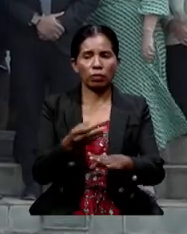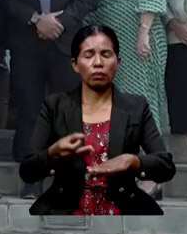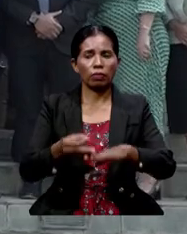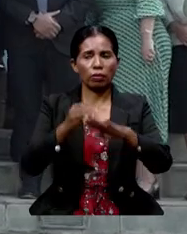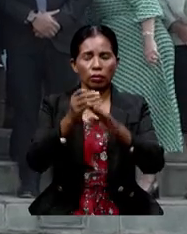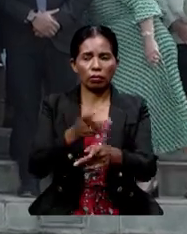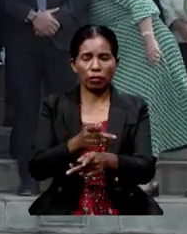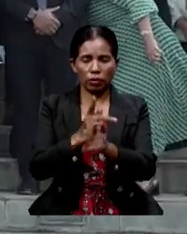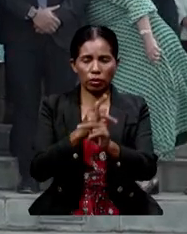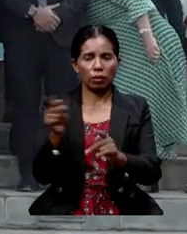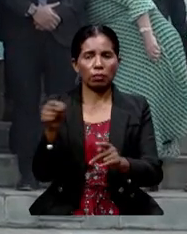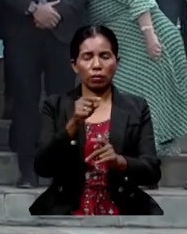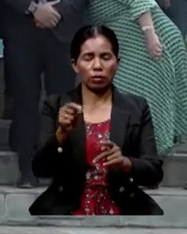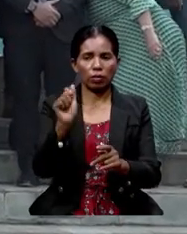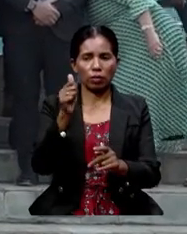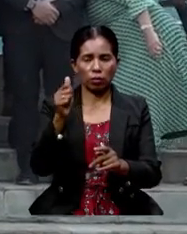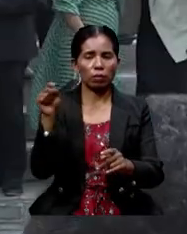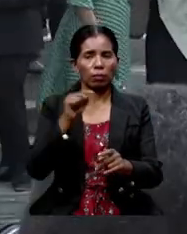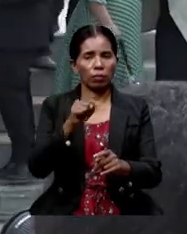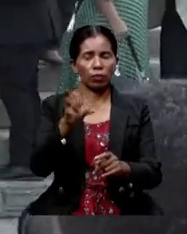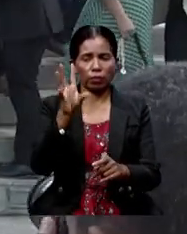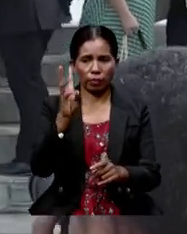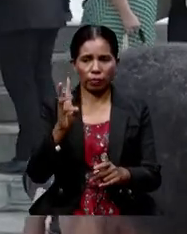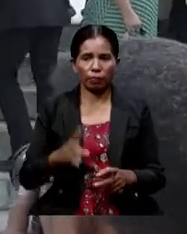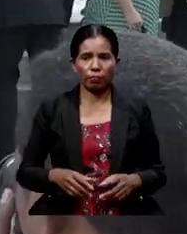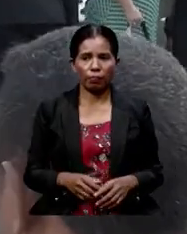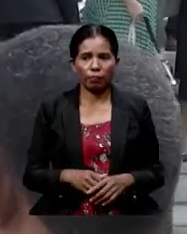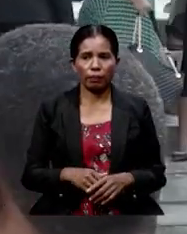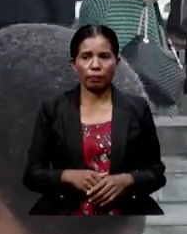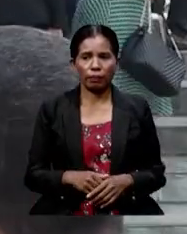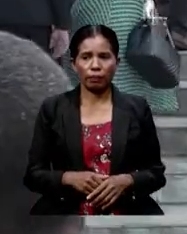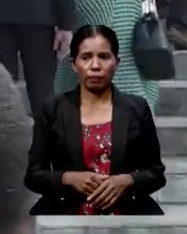ia por cento sanulo pontunen. Santina de Jesus, Marito da Costa, GMN.